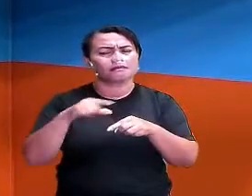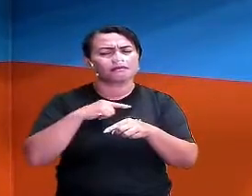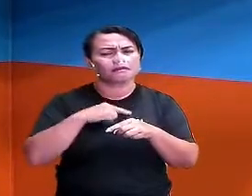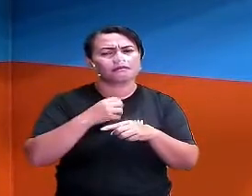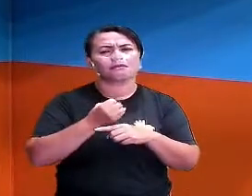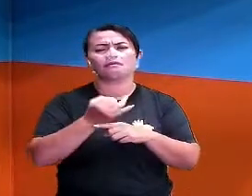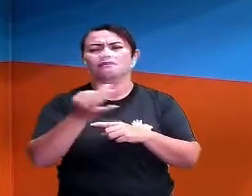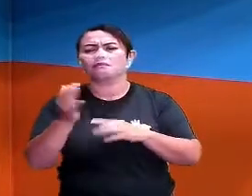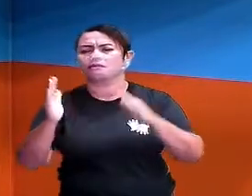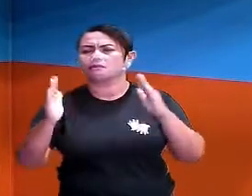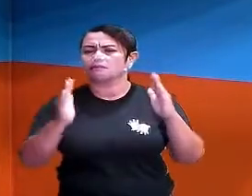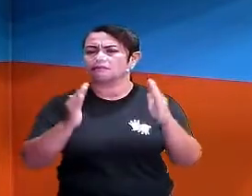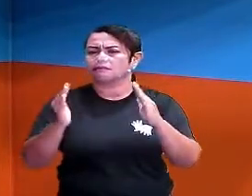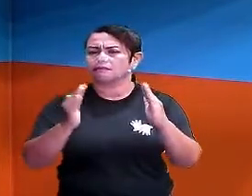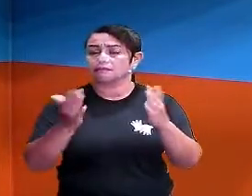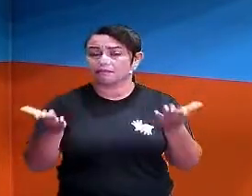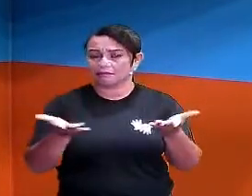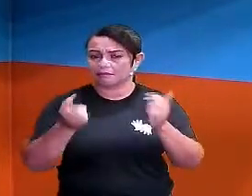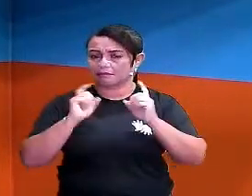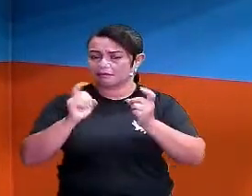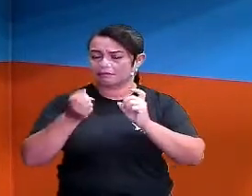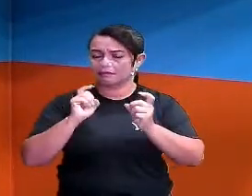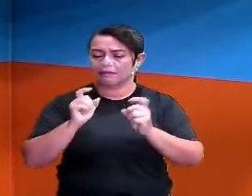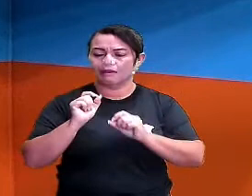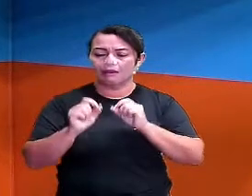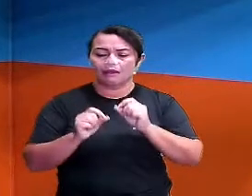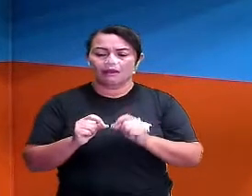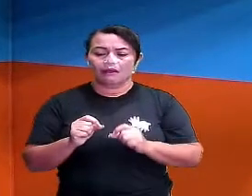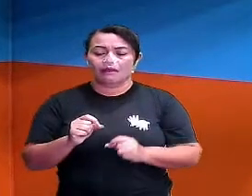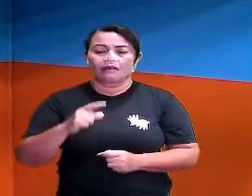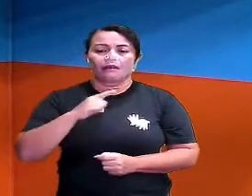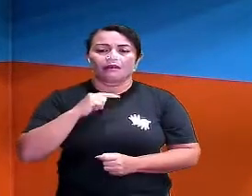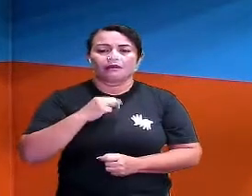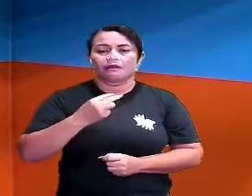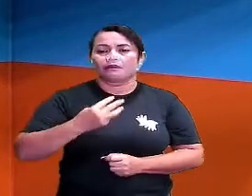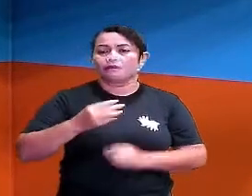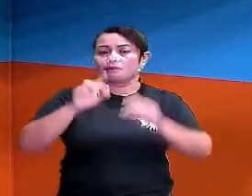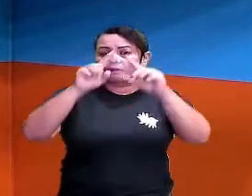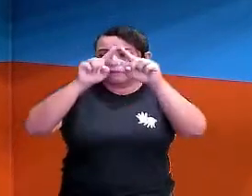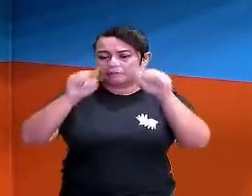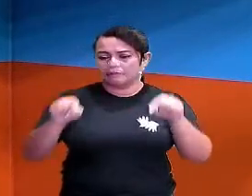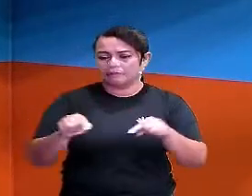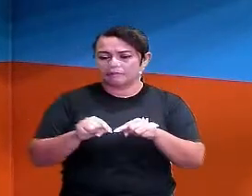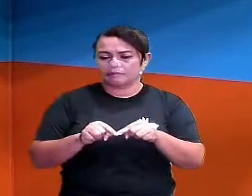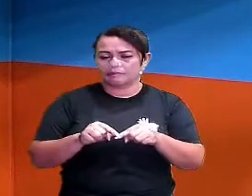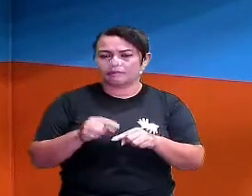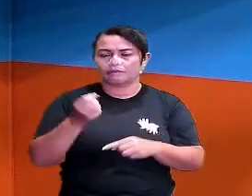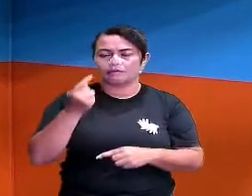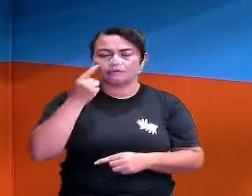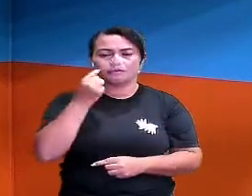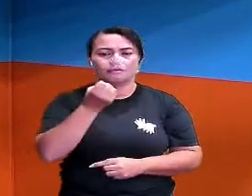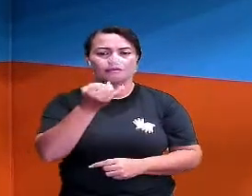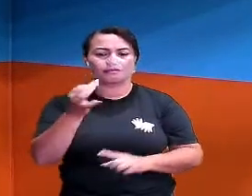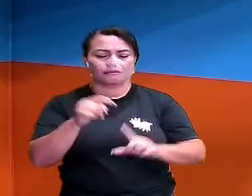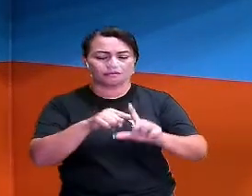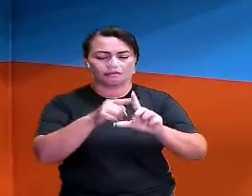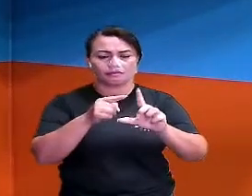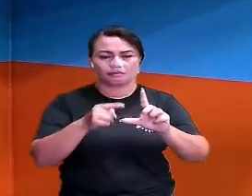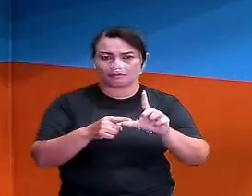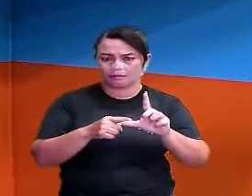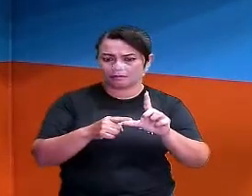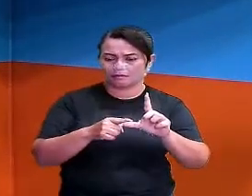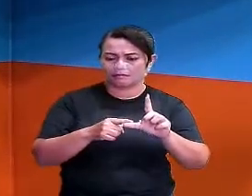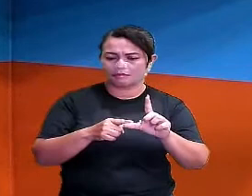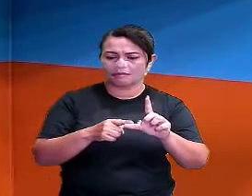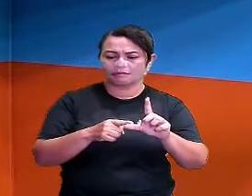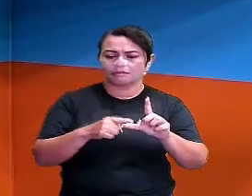é isso que a gente vai debater aqui agora. Os triângulos podem ser classificados de acordo com as medidas de seus ângulos. Triângulo